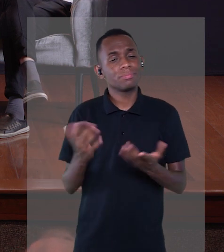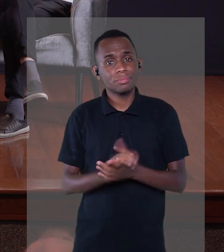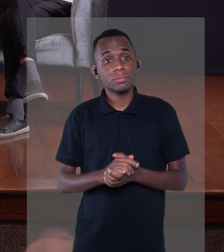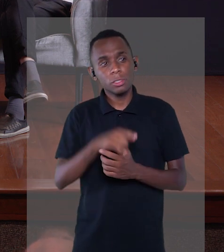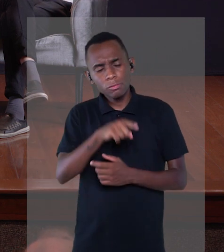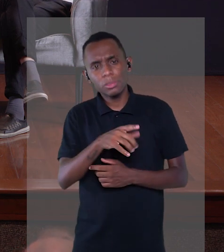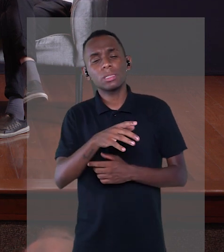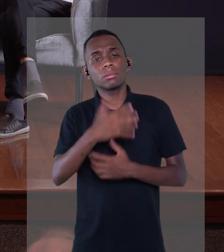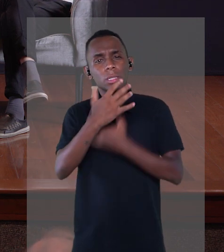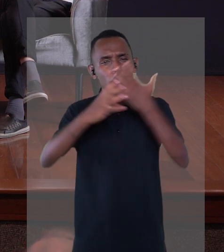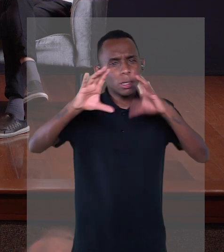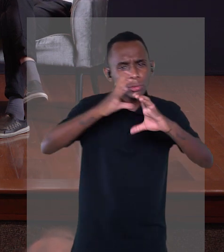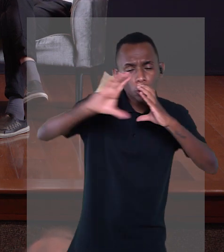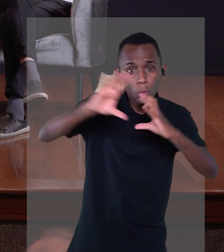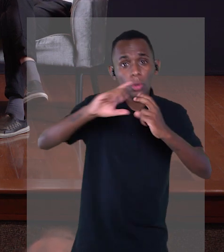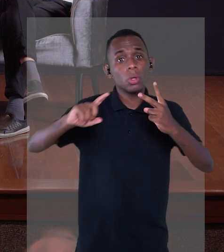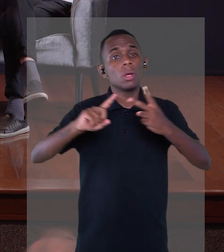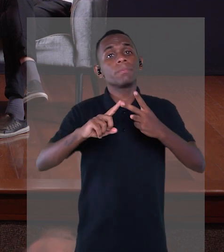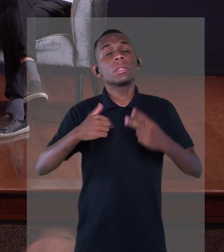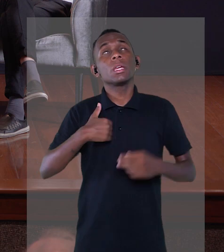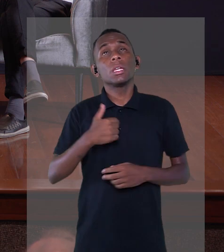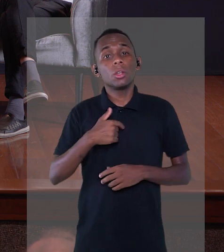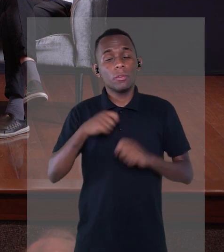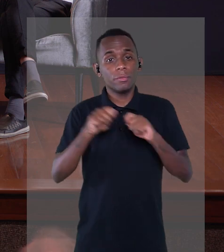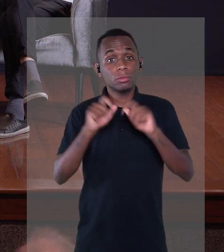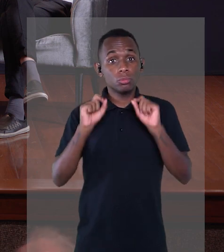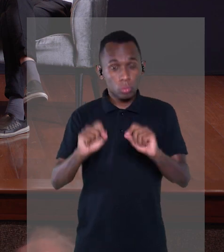Você cantou o fado e eu entrei com o